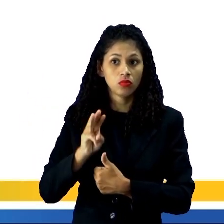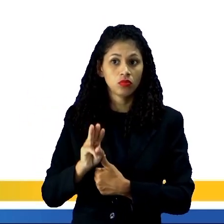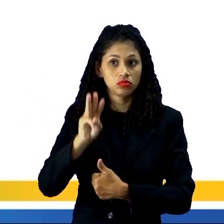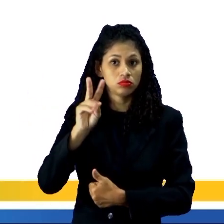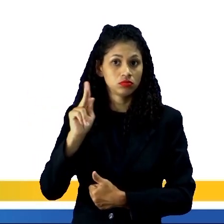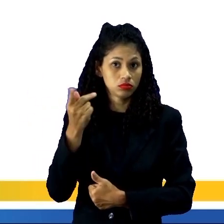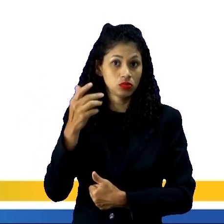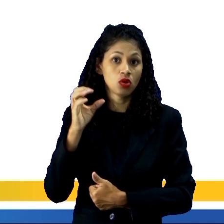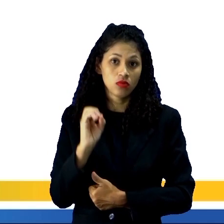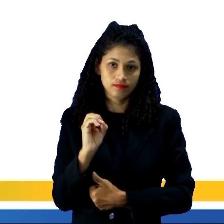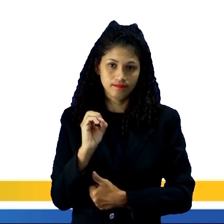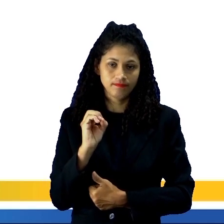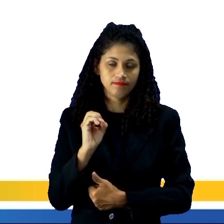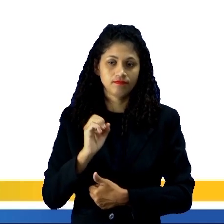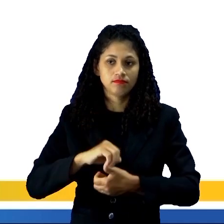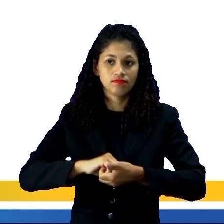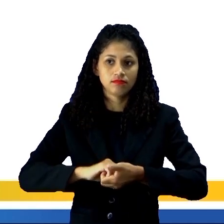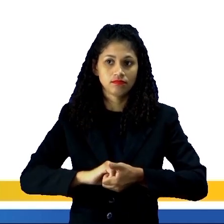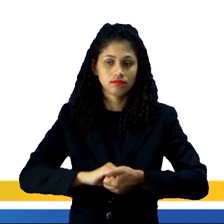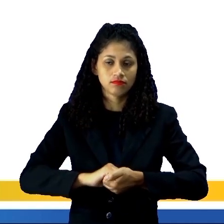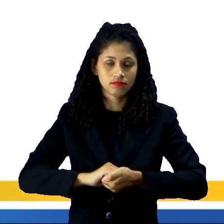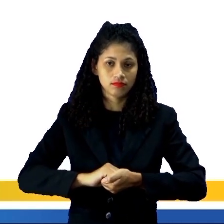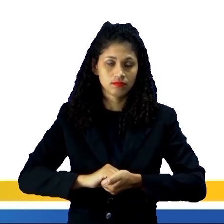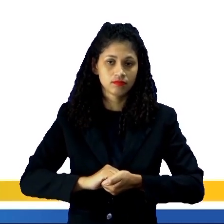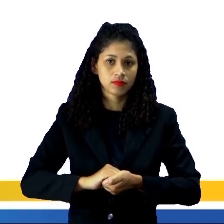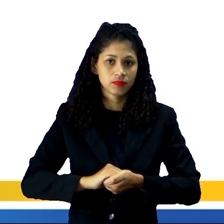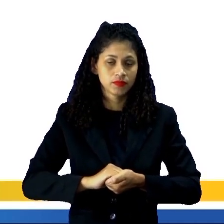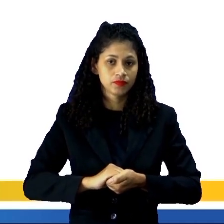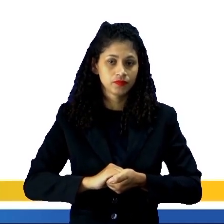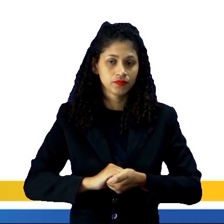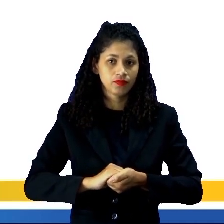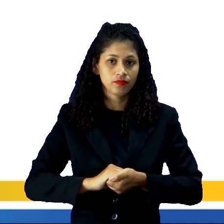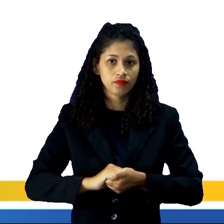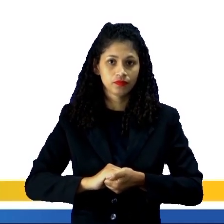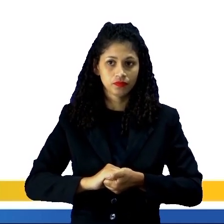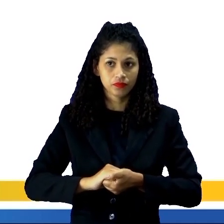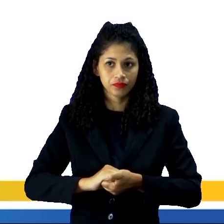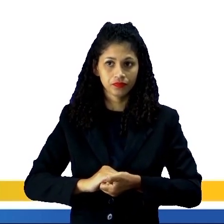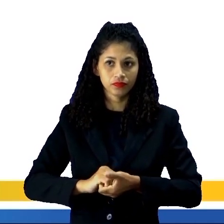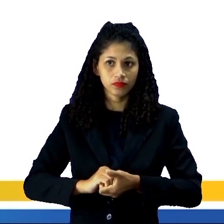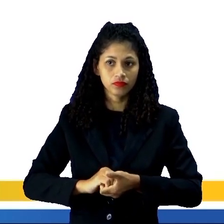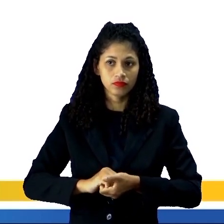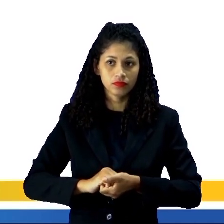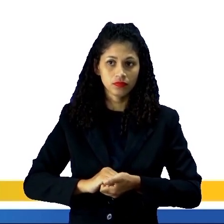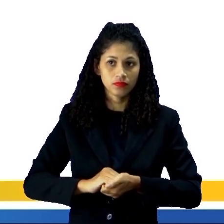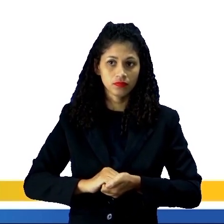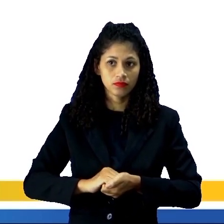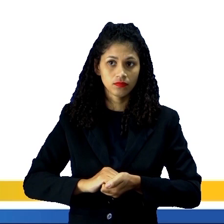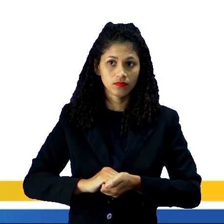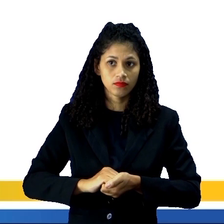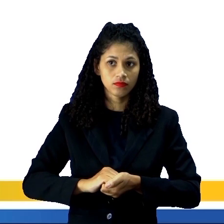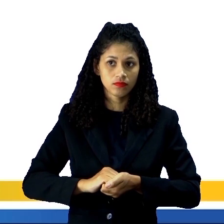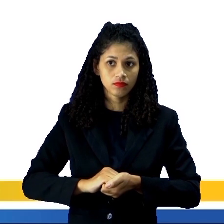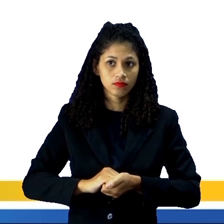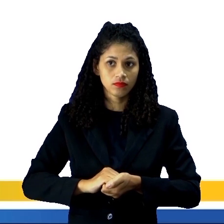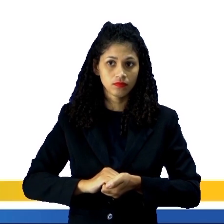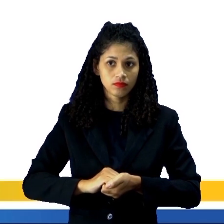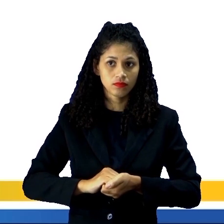frase, né, ao homem que eu liguei para poder me ajudar. Então, nós temos ali o whom e o who, ok?